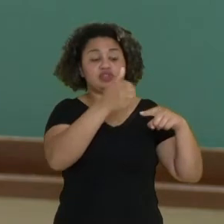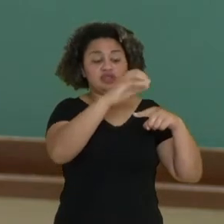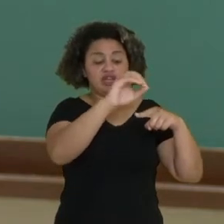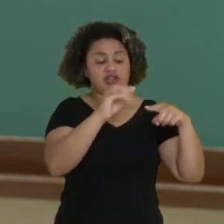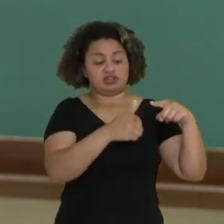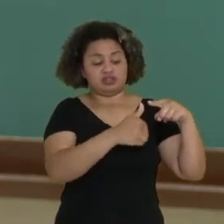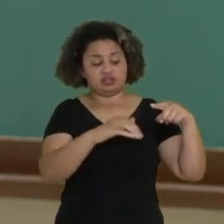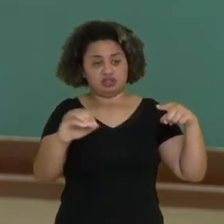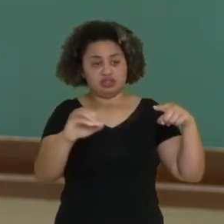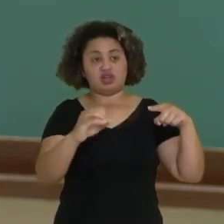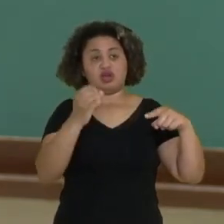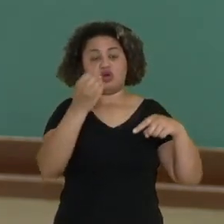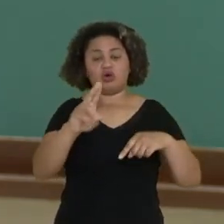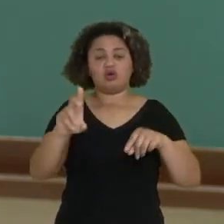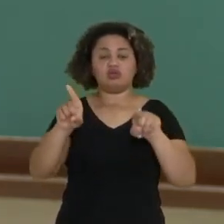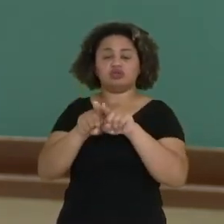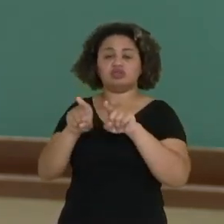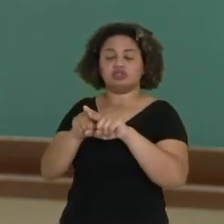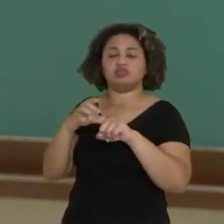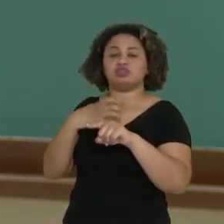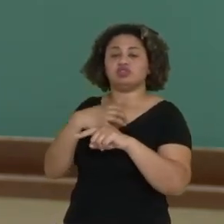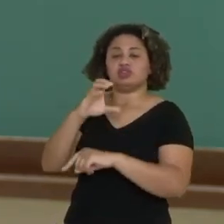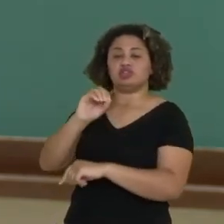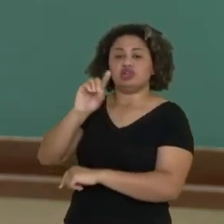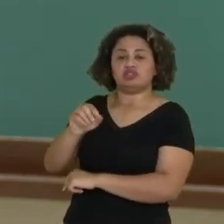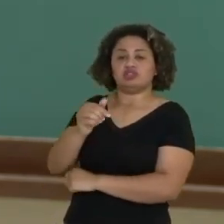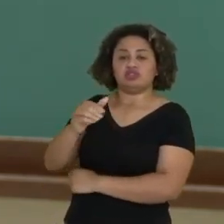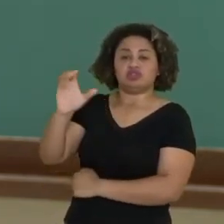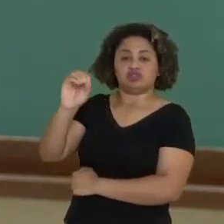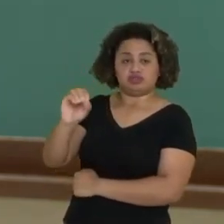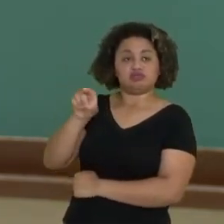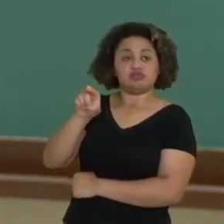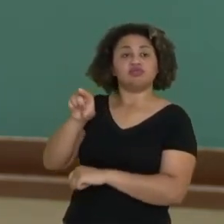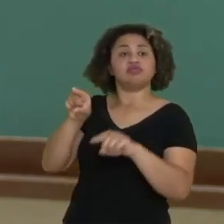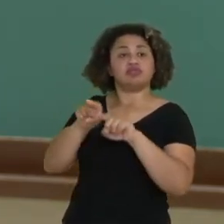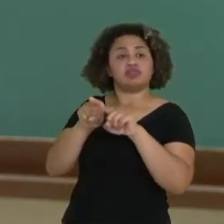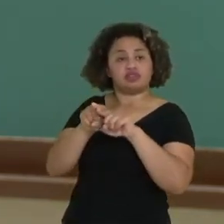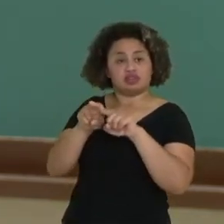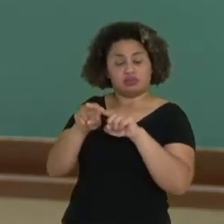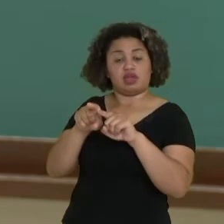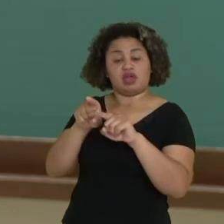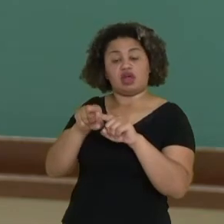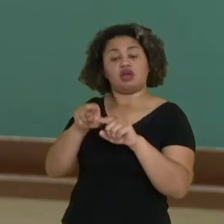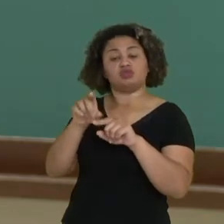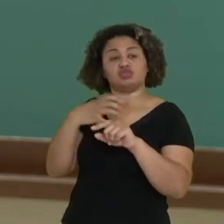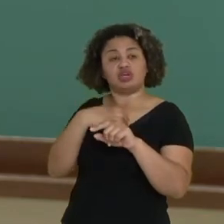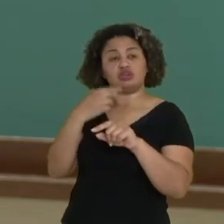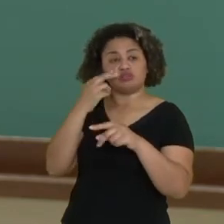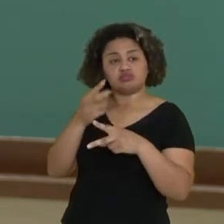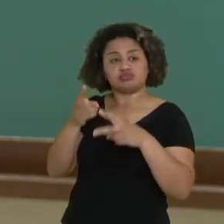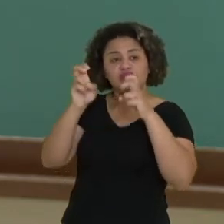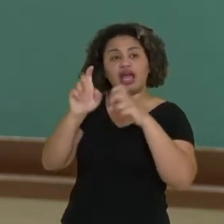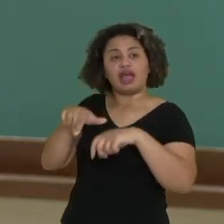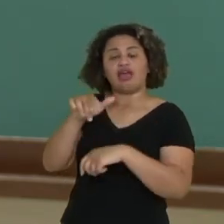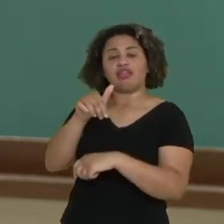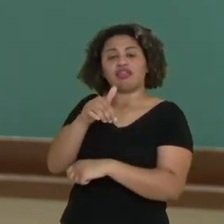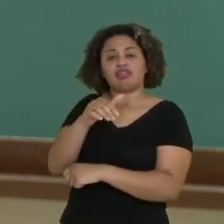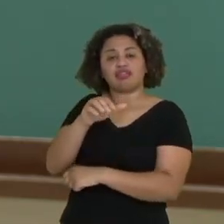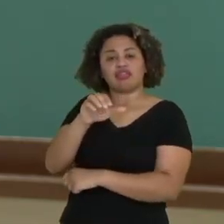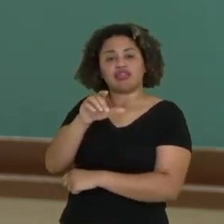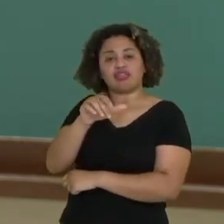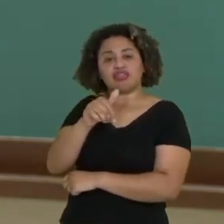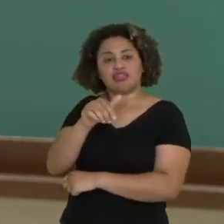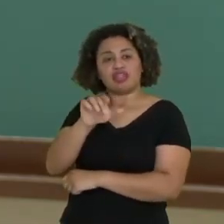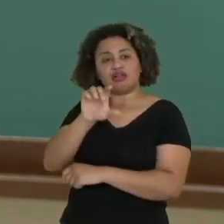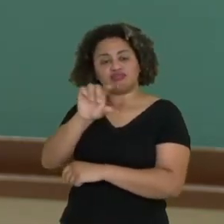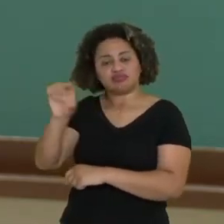centésimos, ou ainda na forma decimal. Aqui eu também leio 10 centésimos, ok? As duas formas de ler